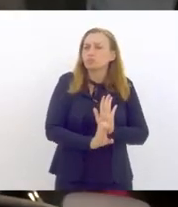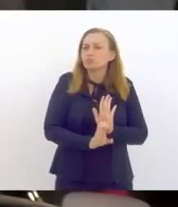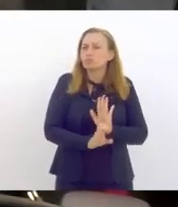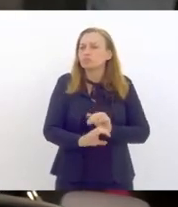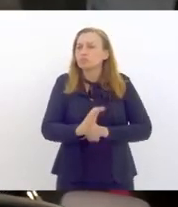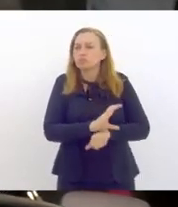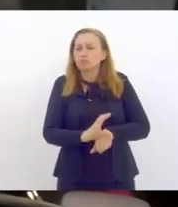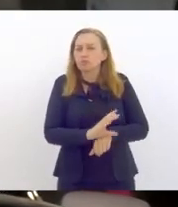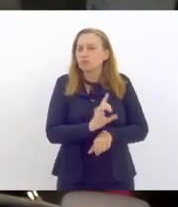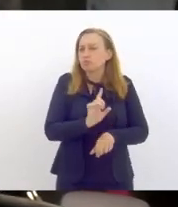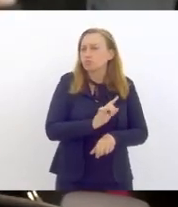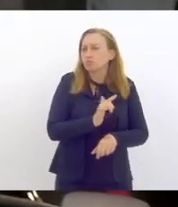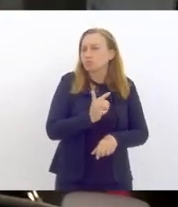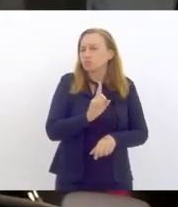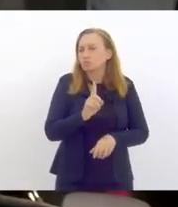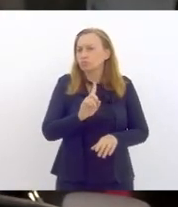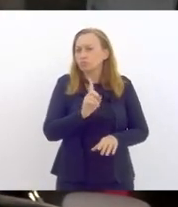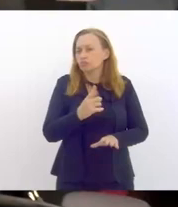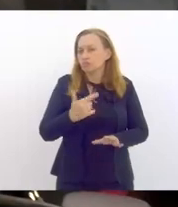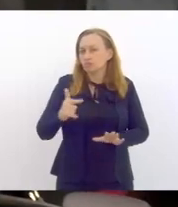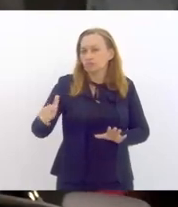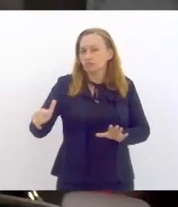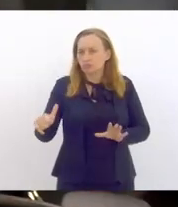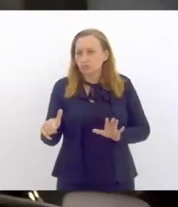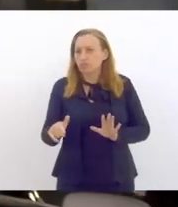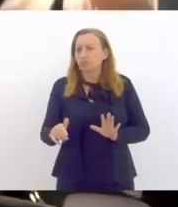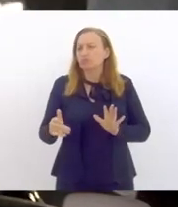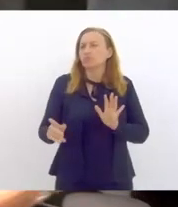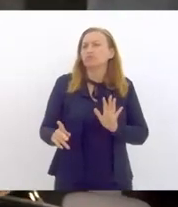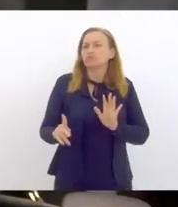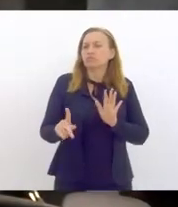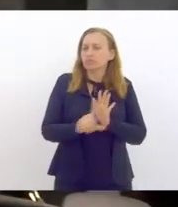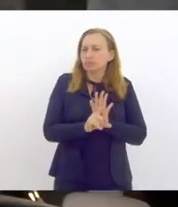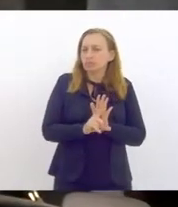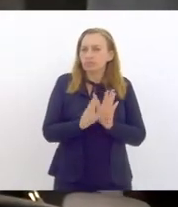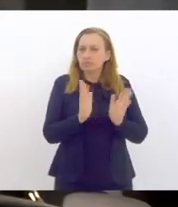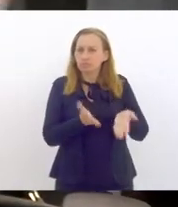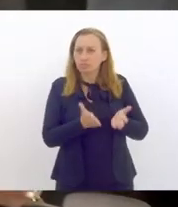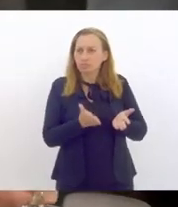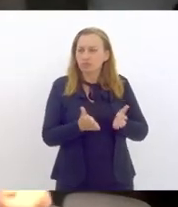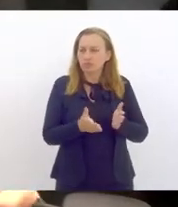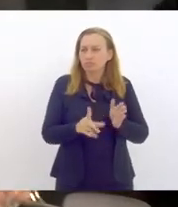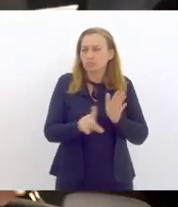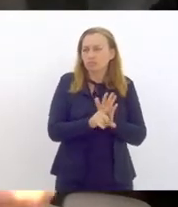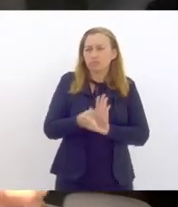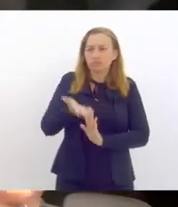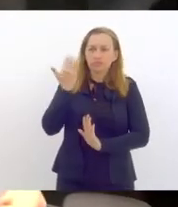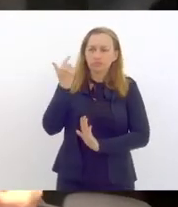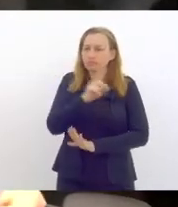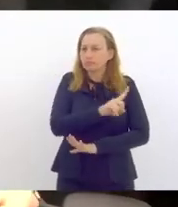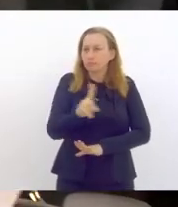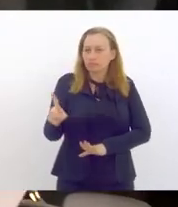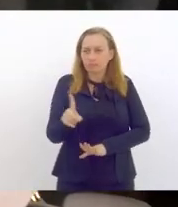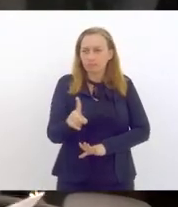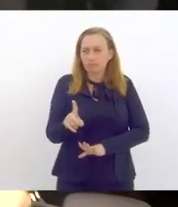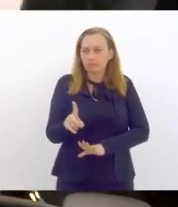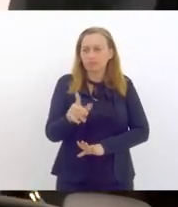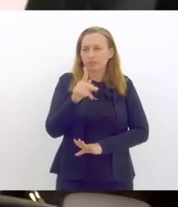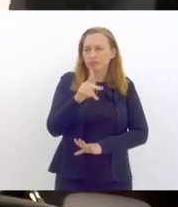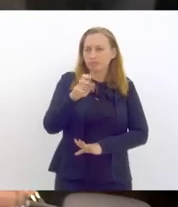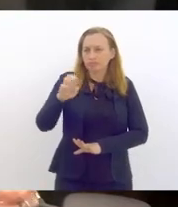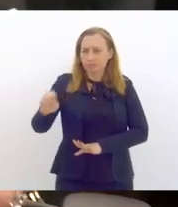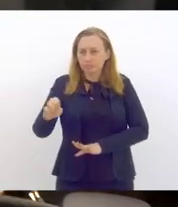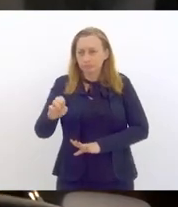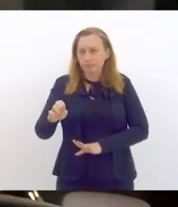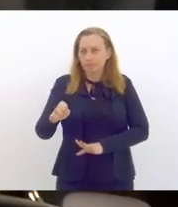Não fala isso que a lei que está em vigor é uma lei de anterior não é isso que a pge está dizendo E